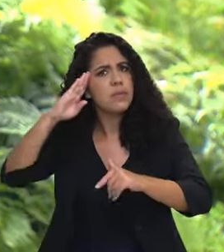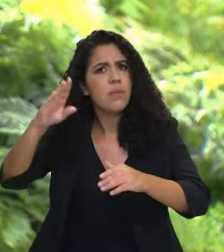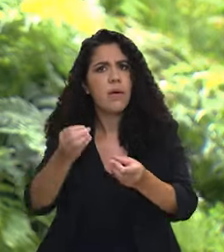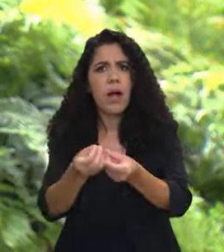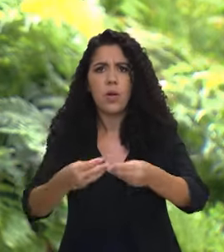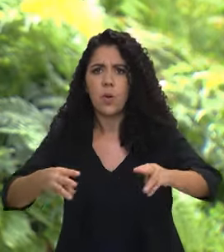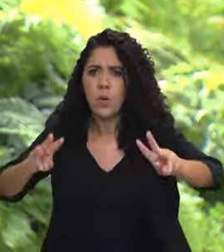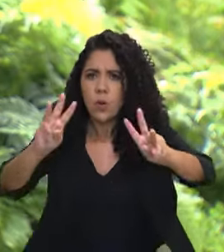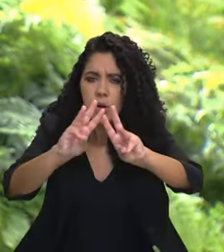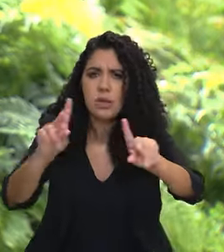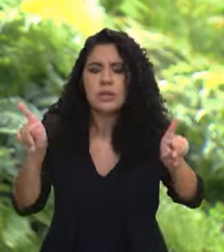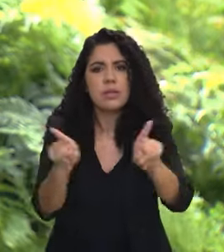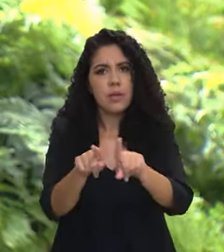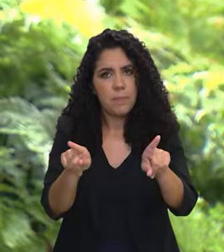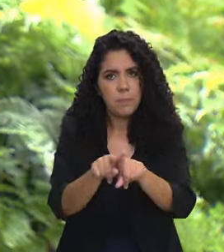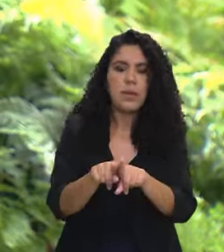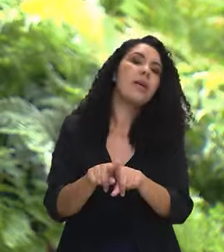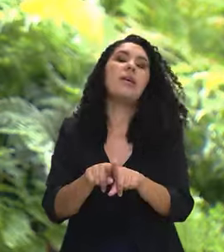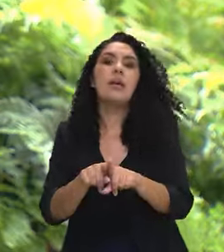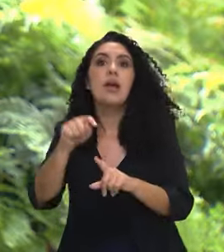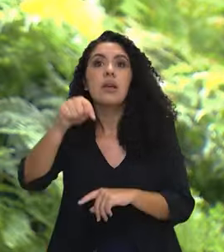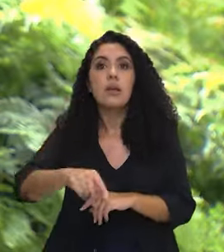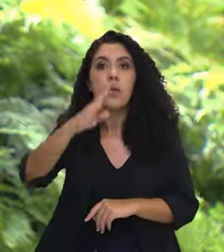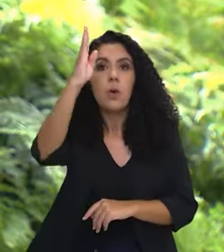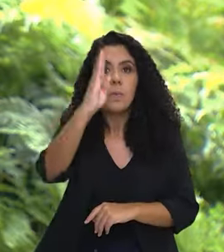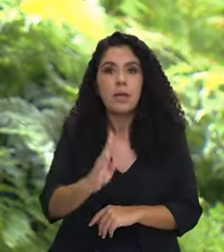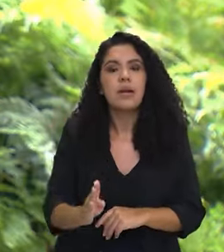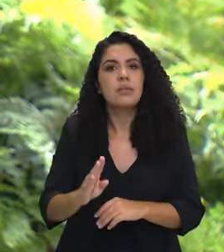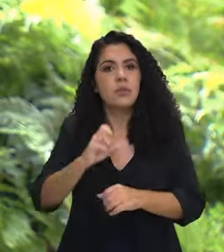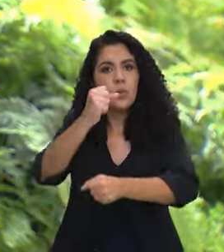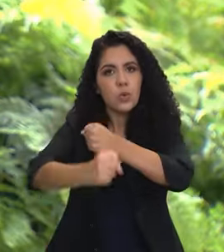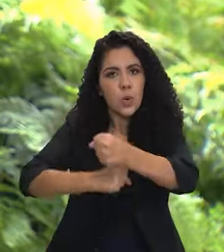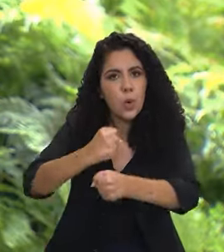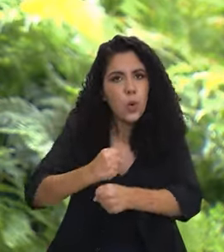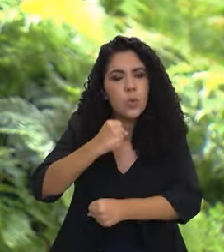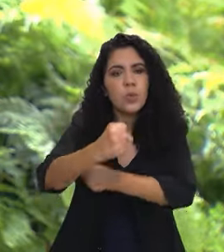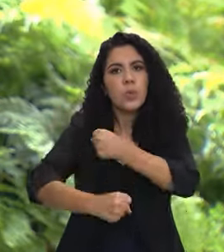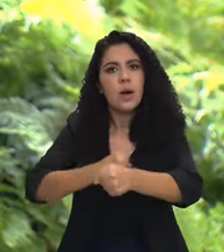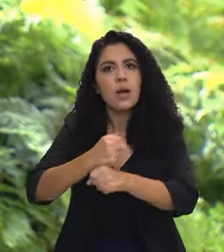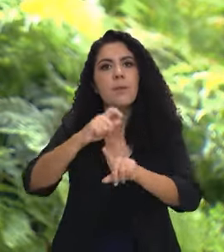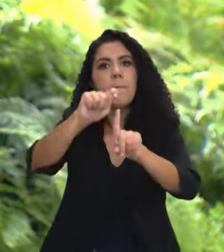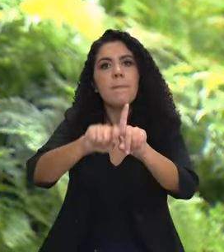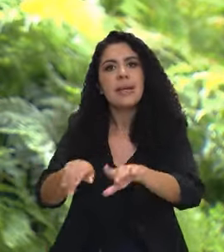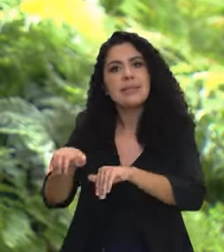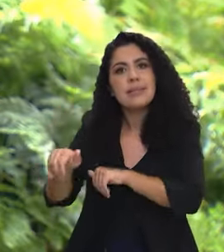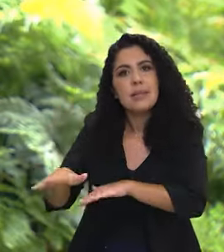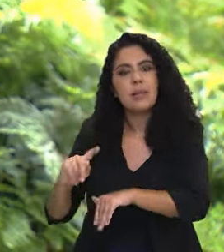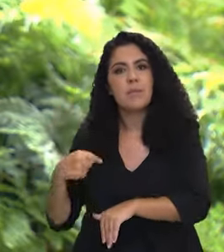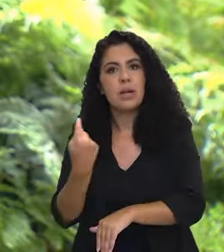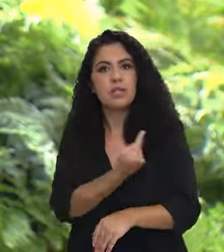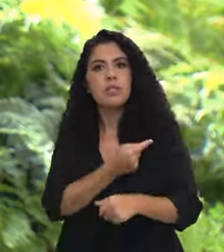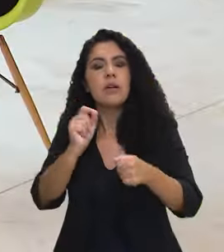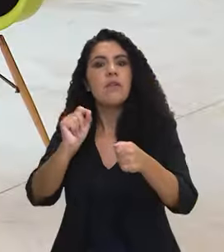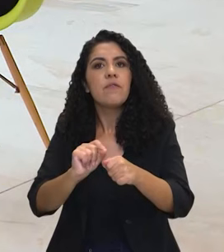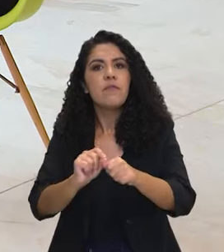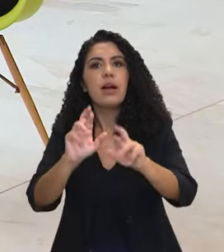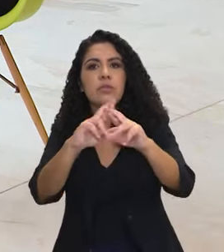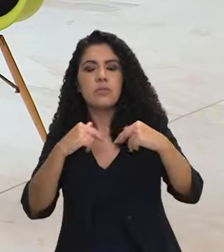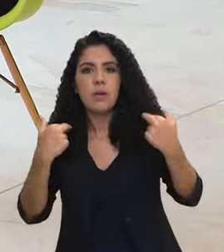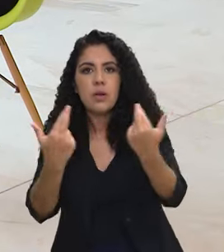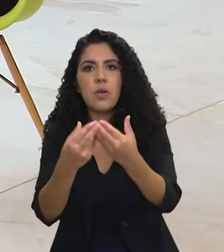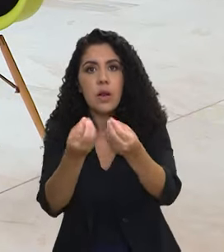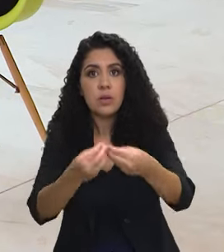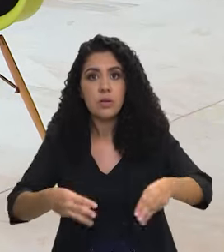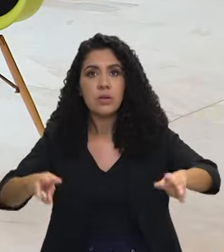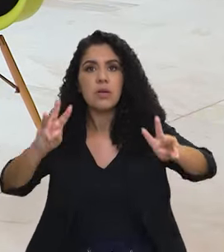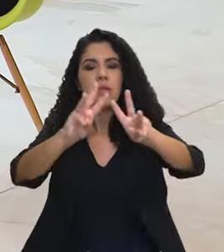e em função dessa posição que o Brasil teve. É inclusive o Brasil que abre todo ano, em setembro, na Assembleia Geral das Nações Unidas, a gente faz o discurso